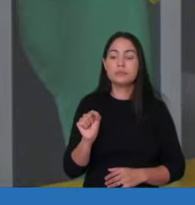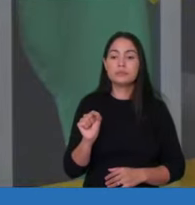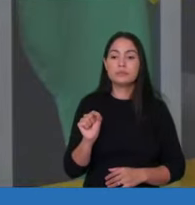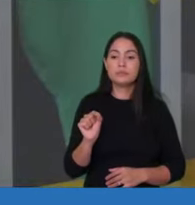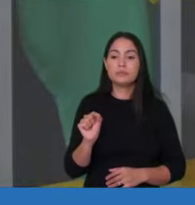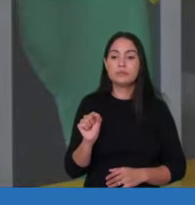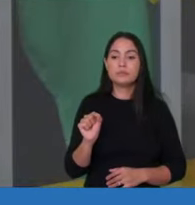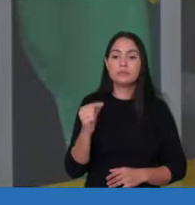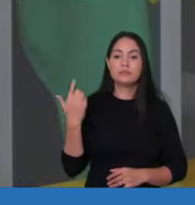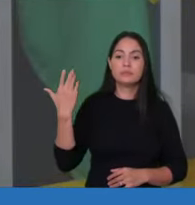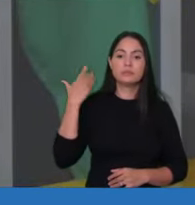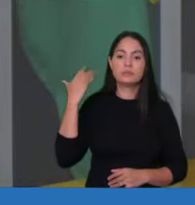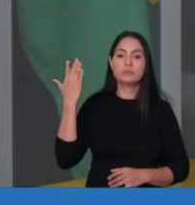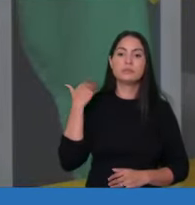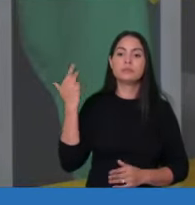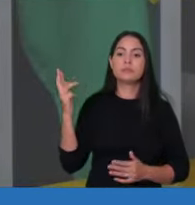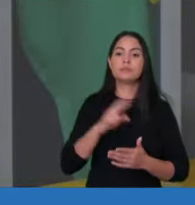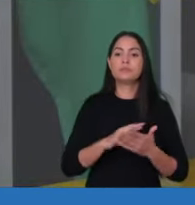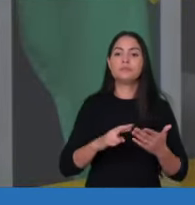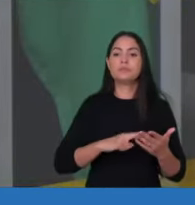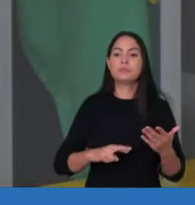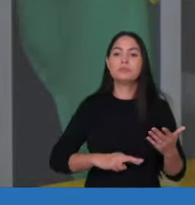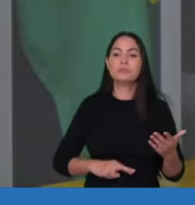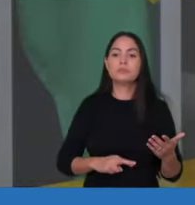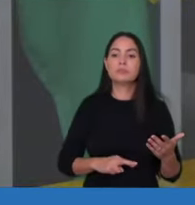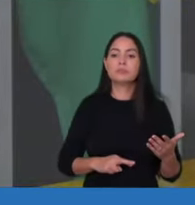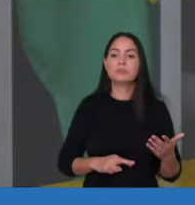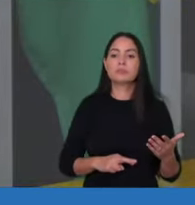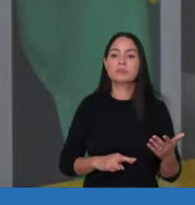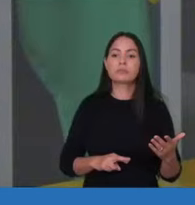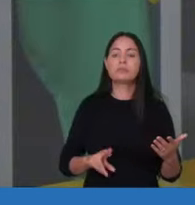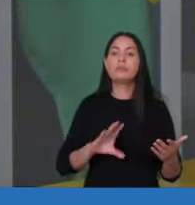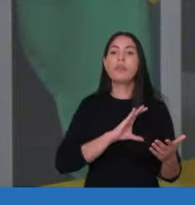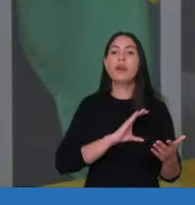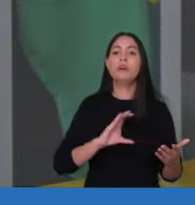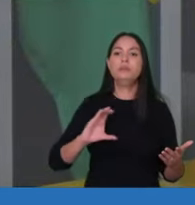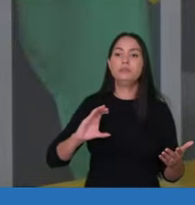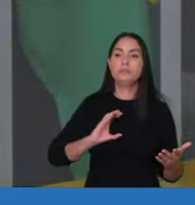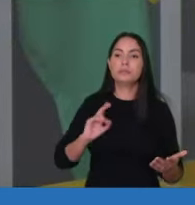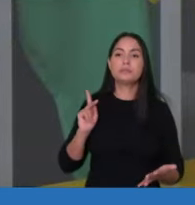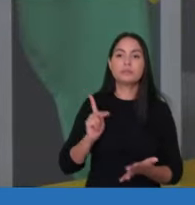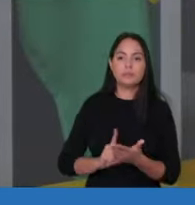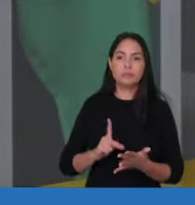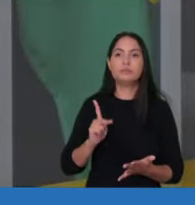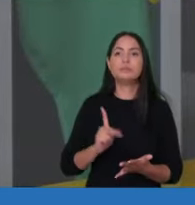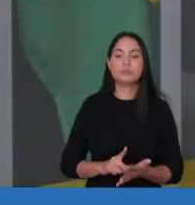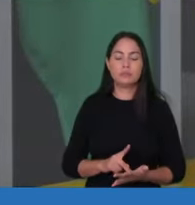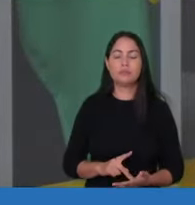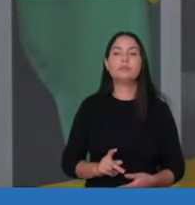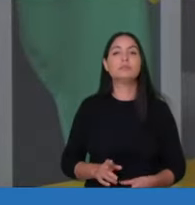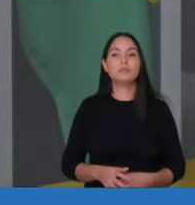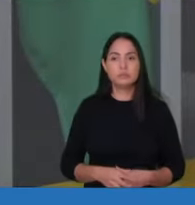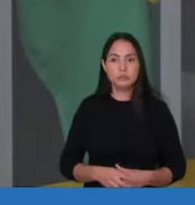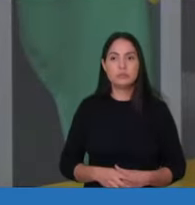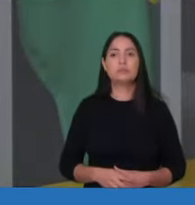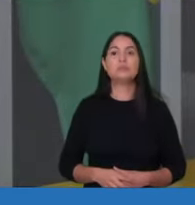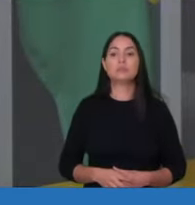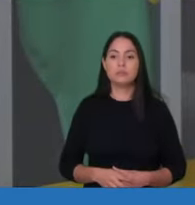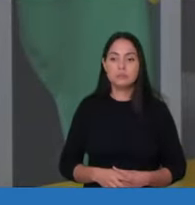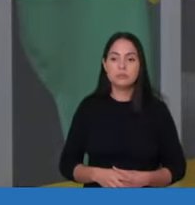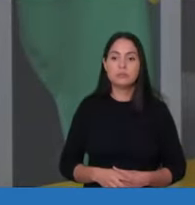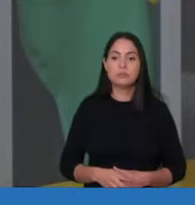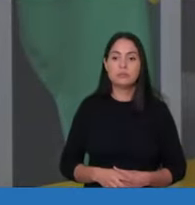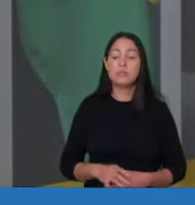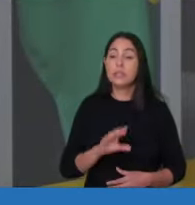pelo relatório final da Comissão Nacional da Verdade, que ainda registra